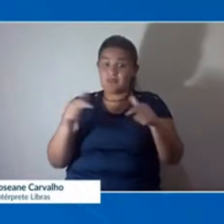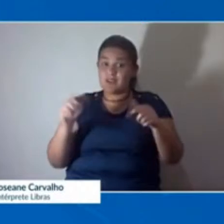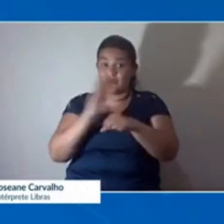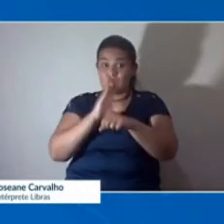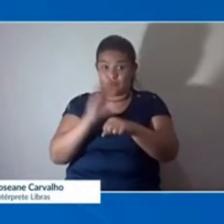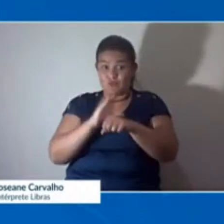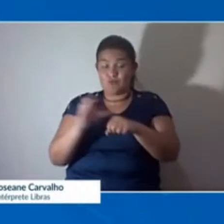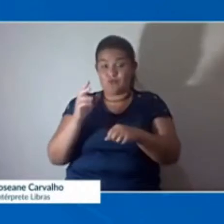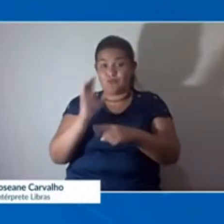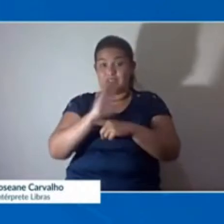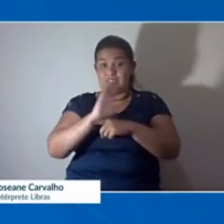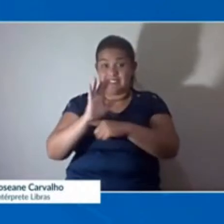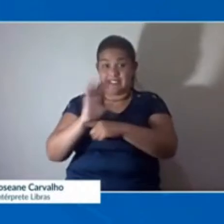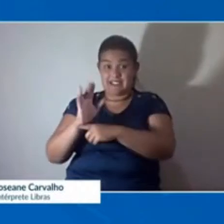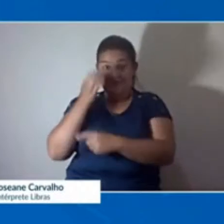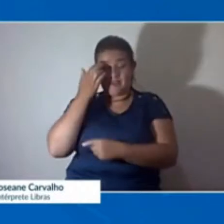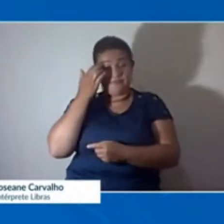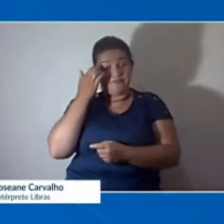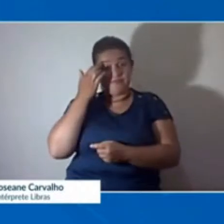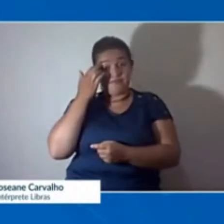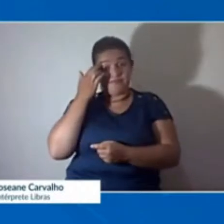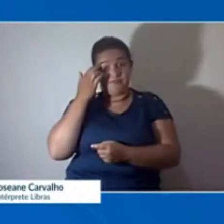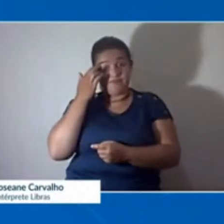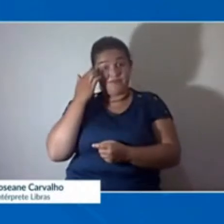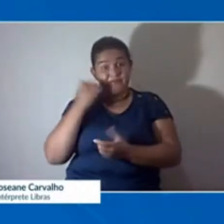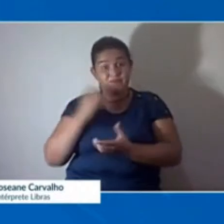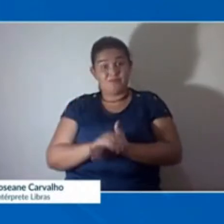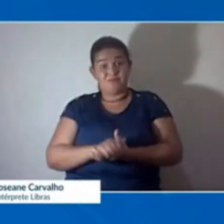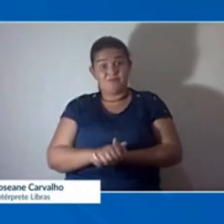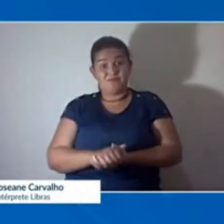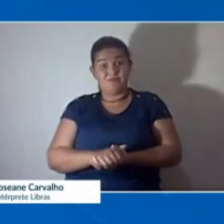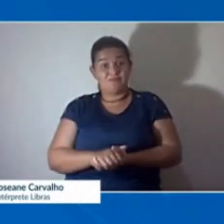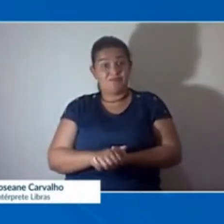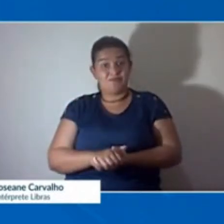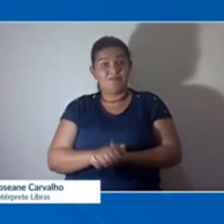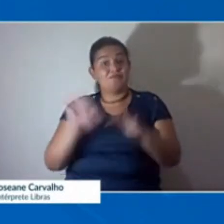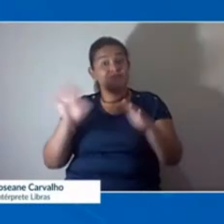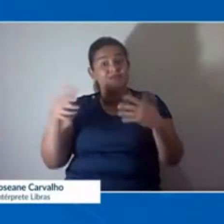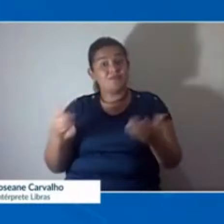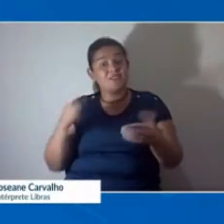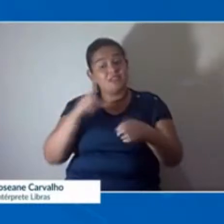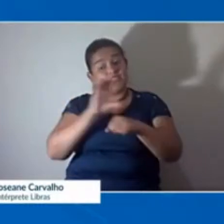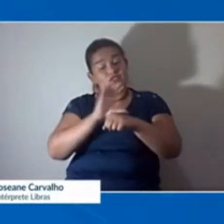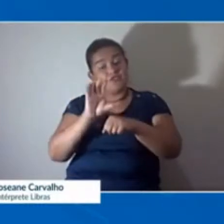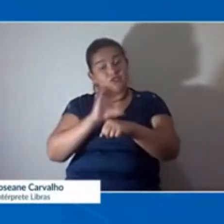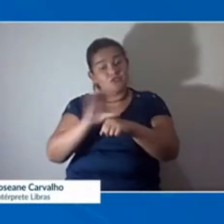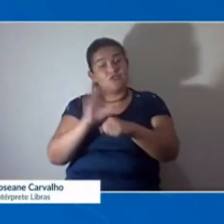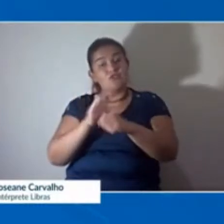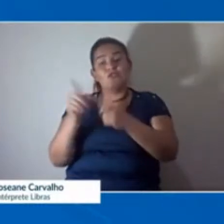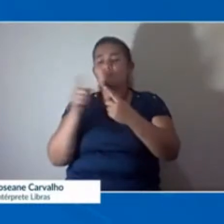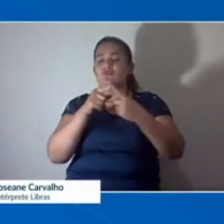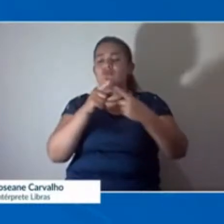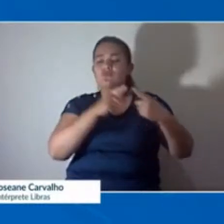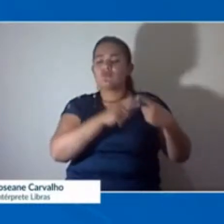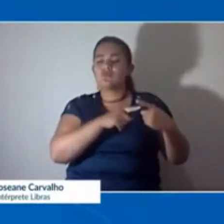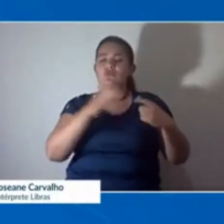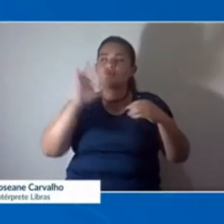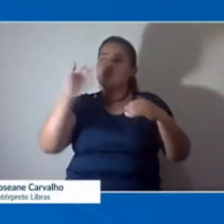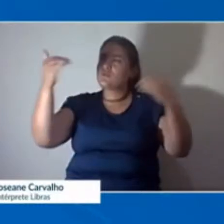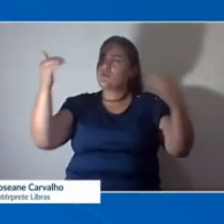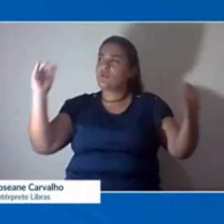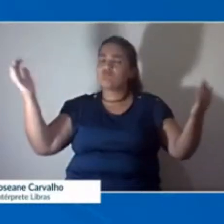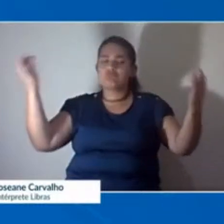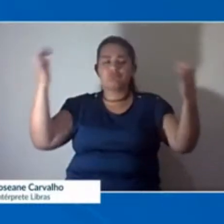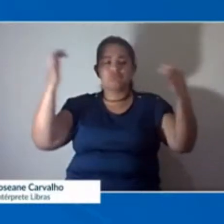Mas, então, nesse curso, nós reunimos pessoas de diferentes outras instituições e ali,